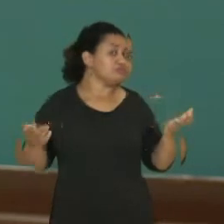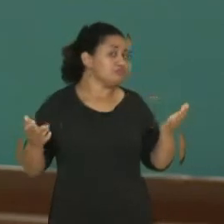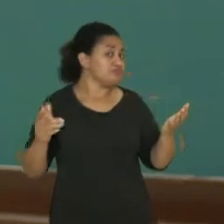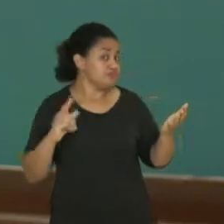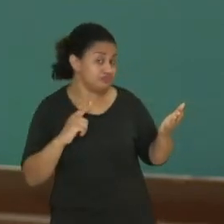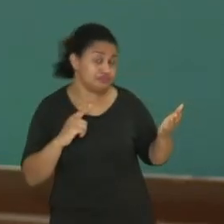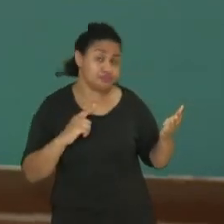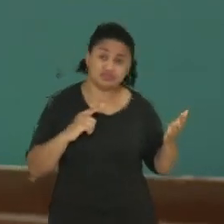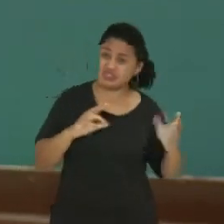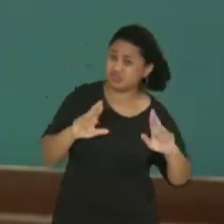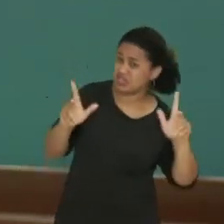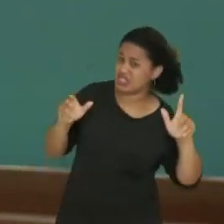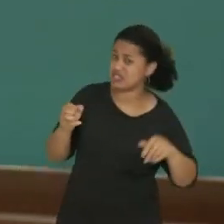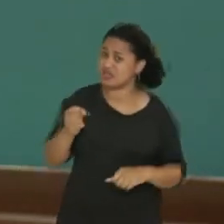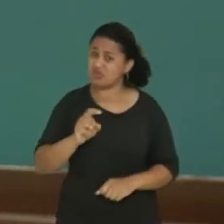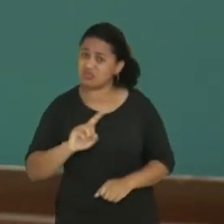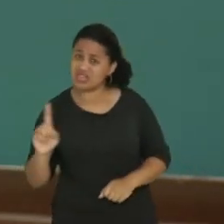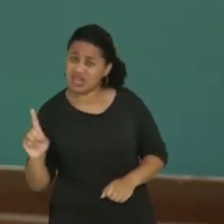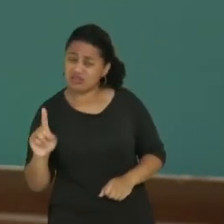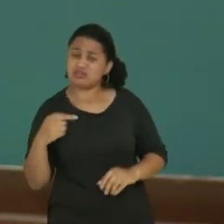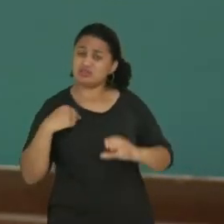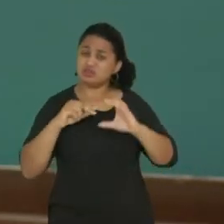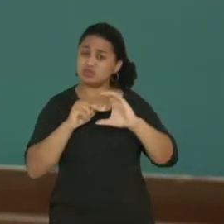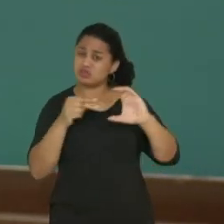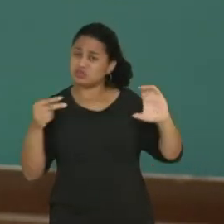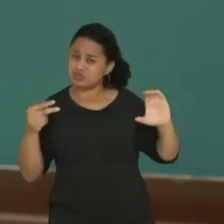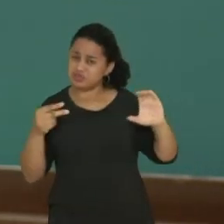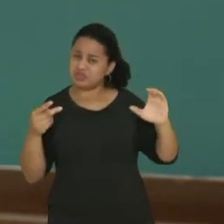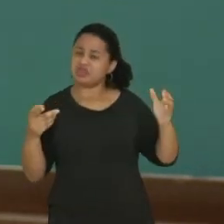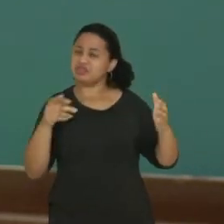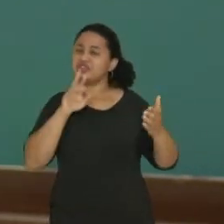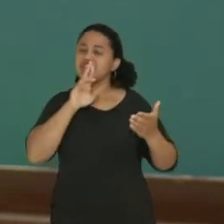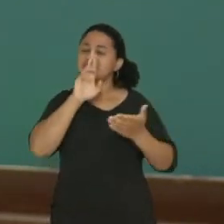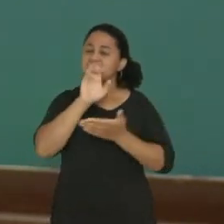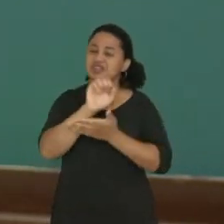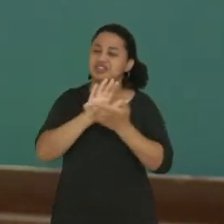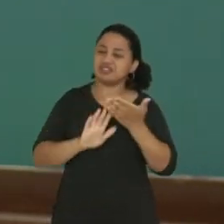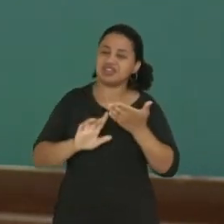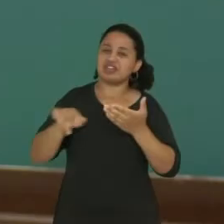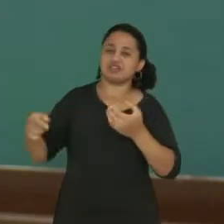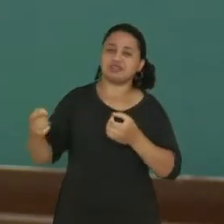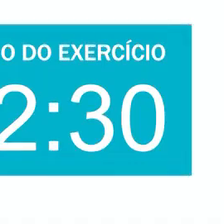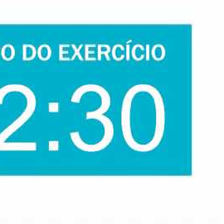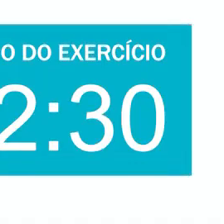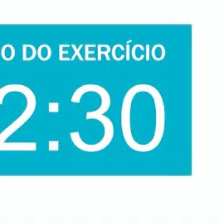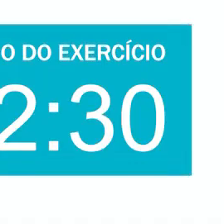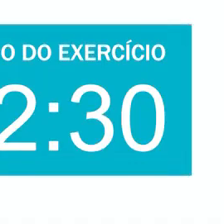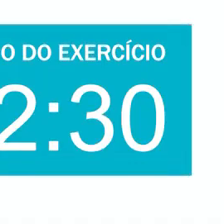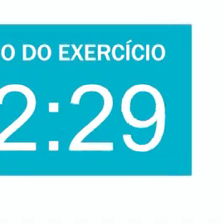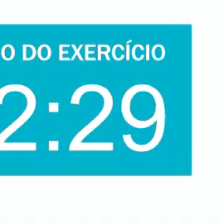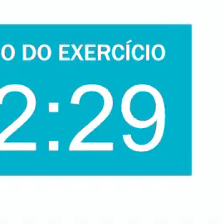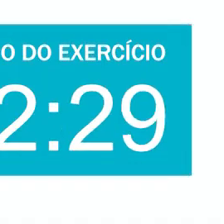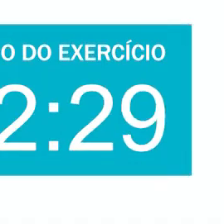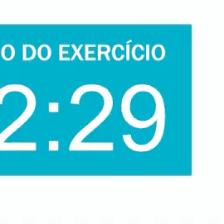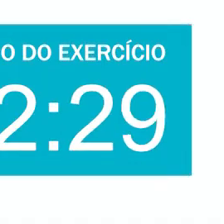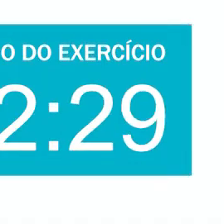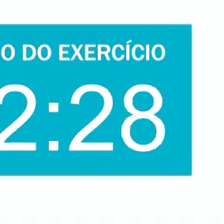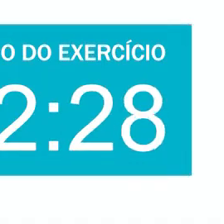Existem? Será que existem diferenças entre os cromossomos? Vamos lá, um tempinho para vocês responderem.